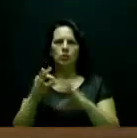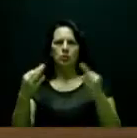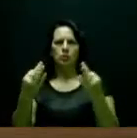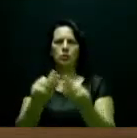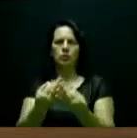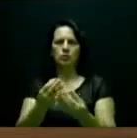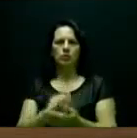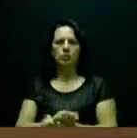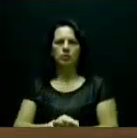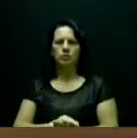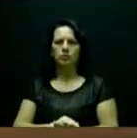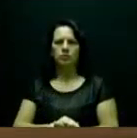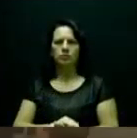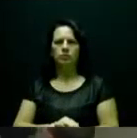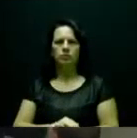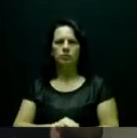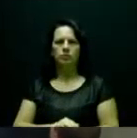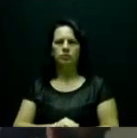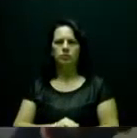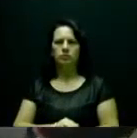famílias.